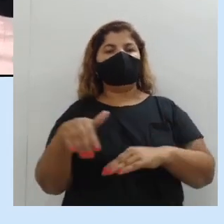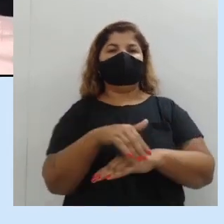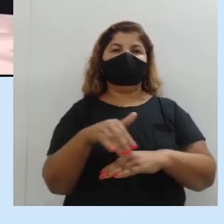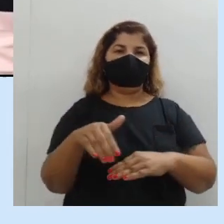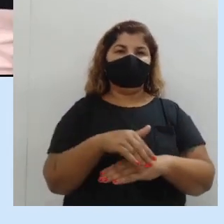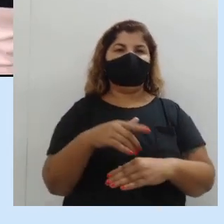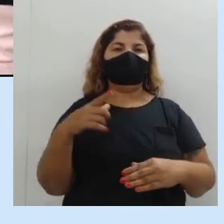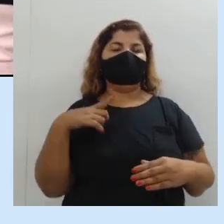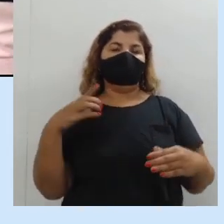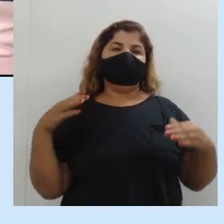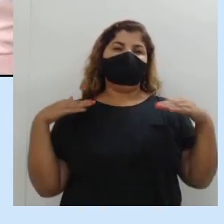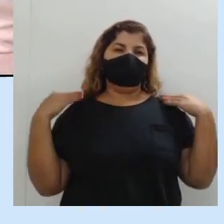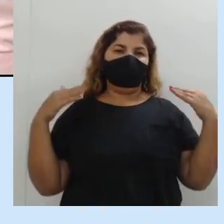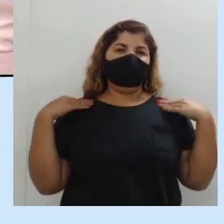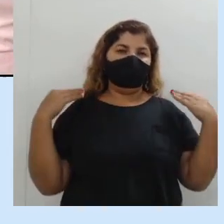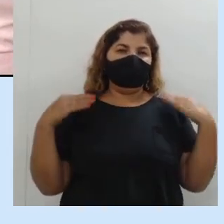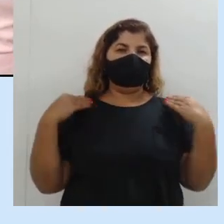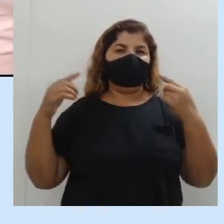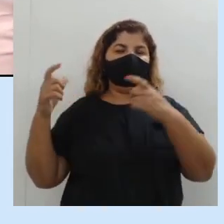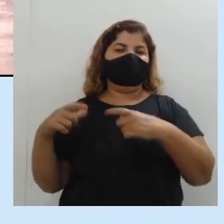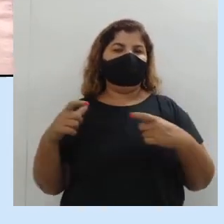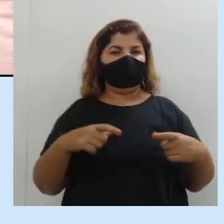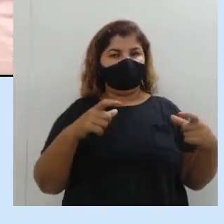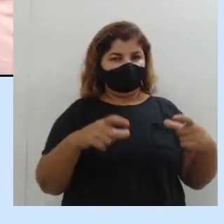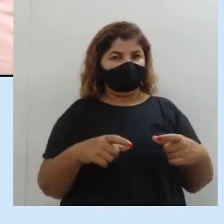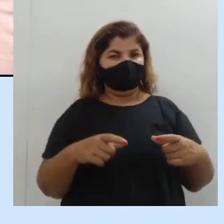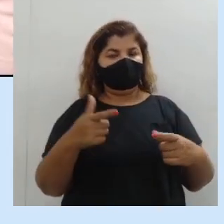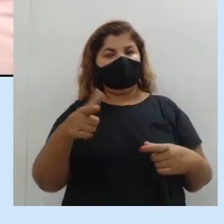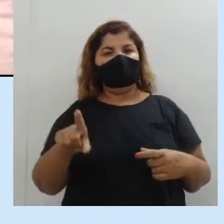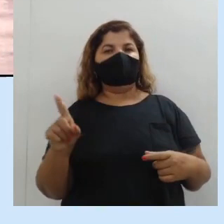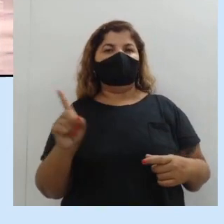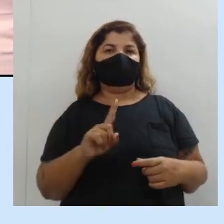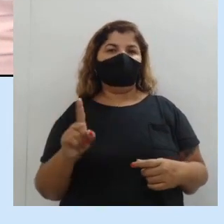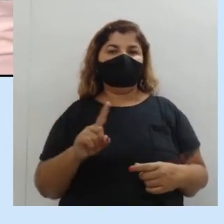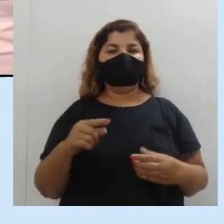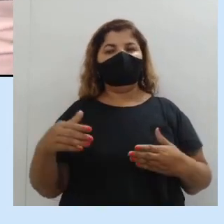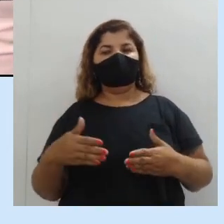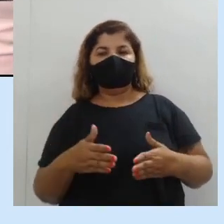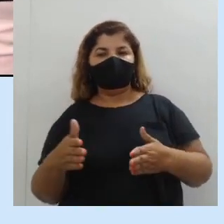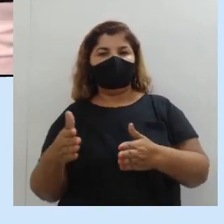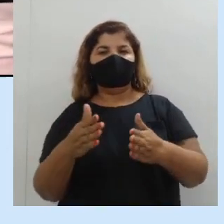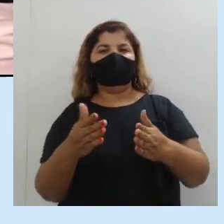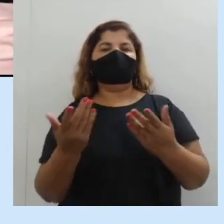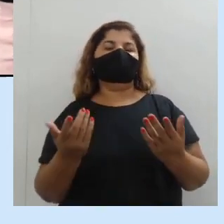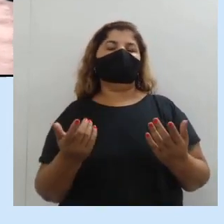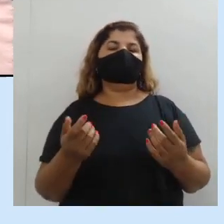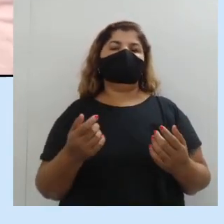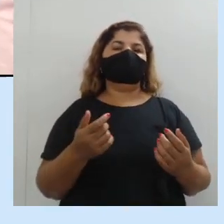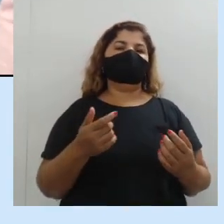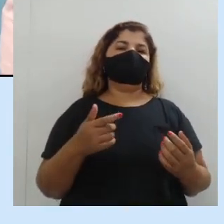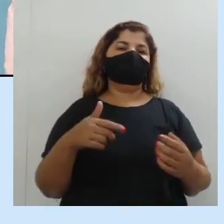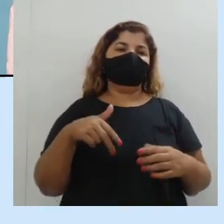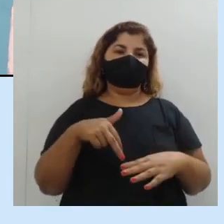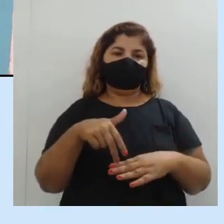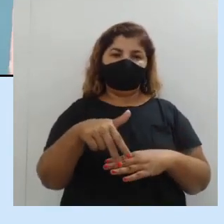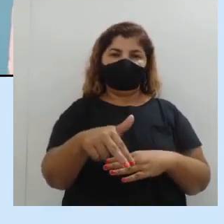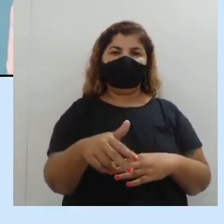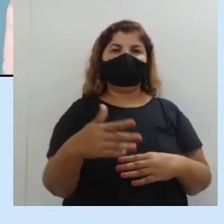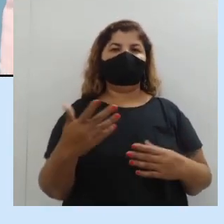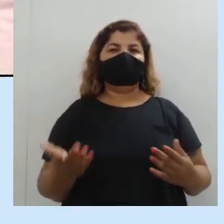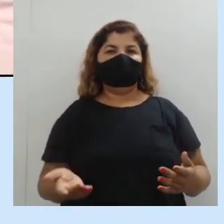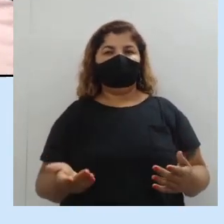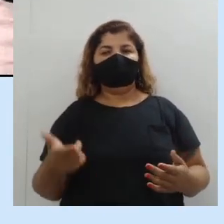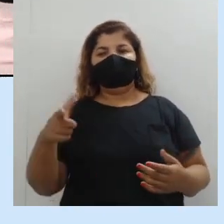há passeios em certas partes e outras não. Algumas vias de comunicação são calçadas